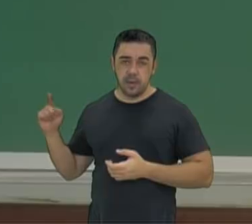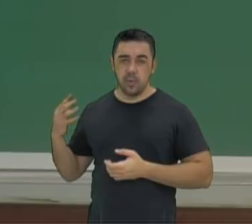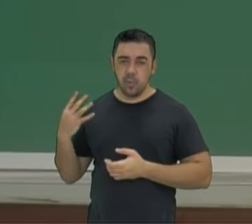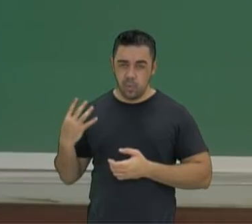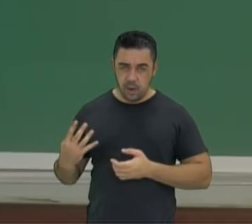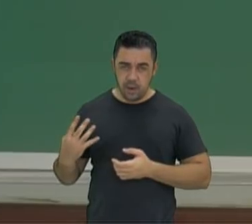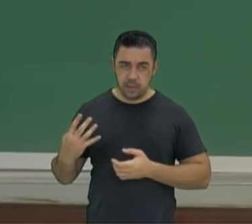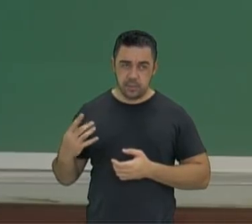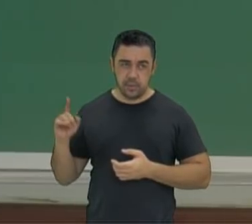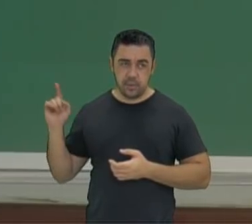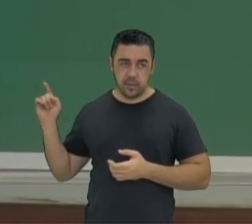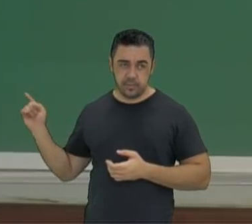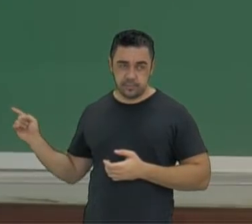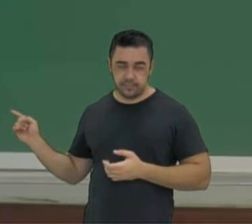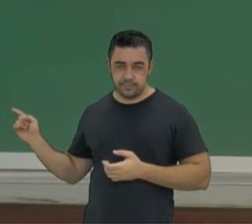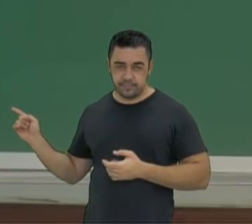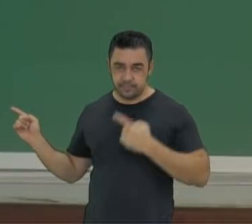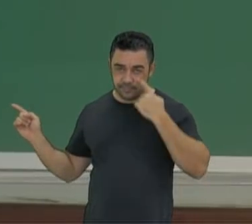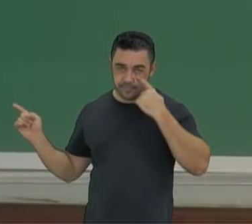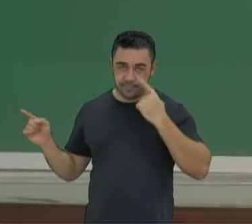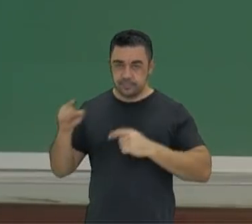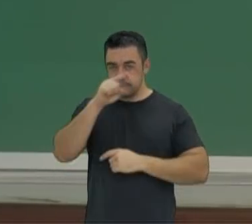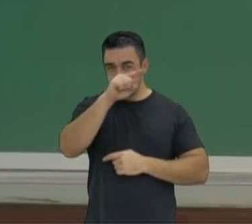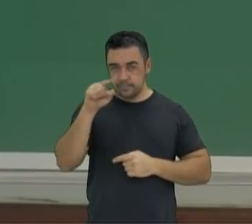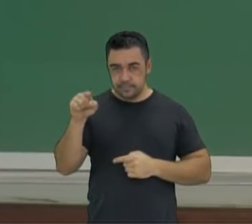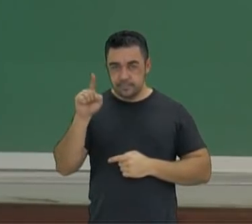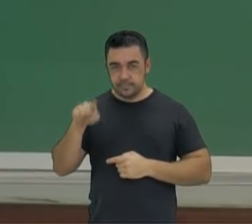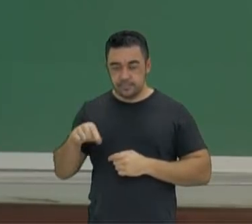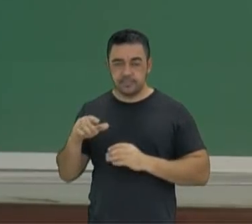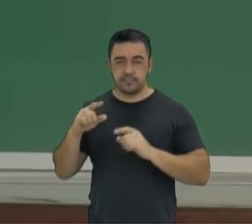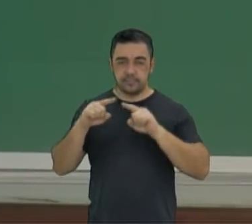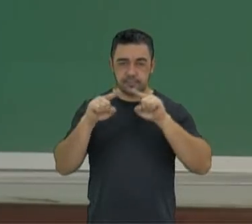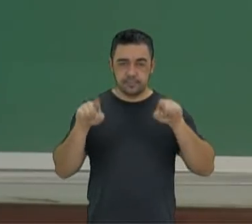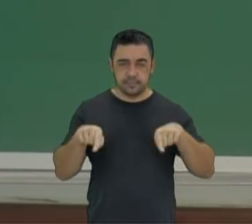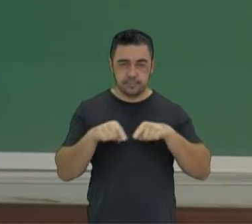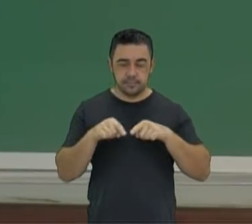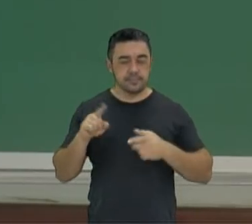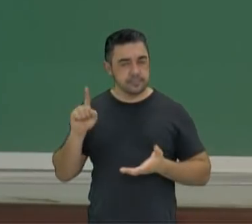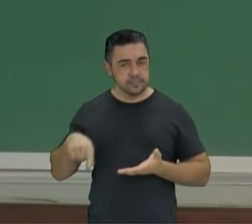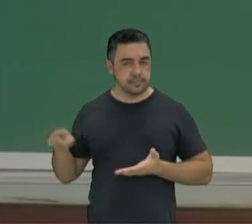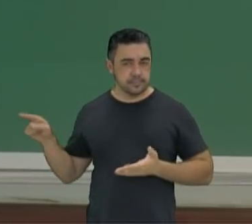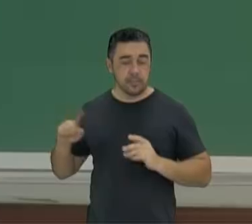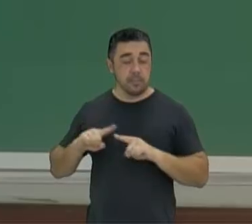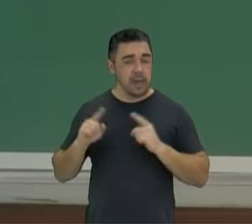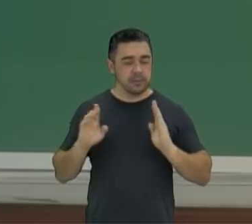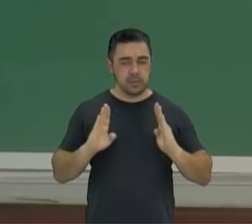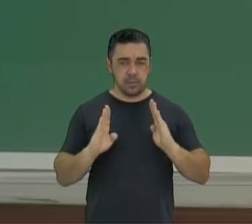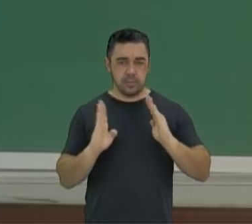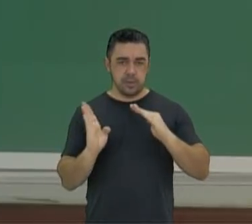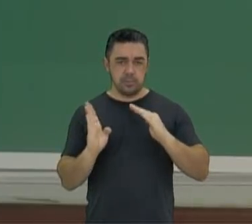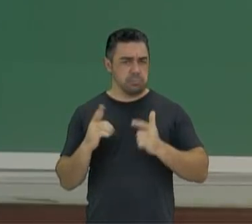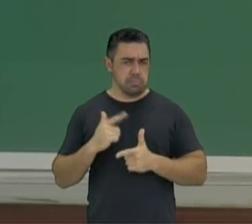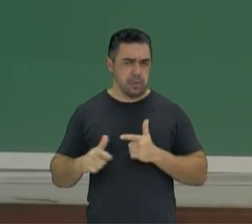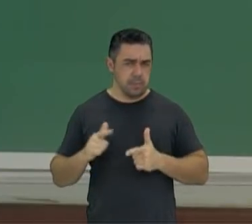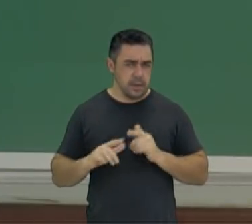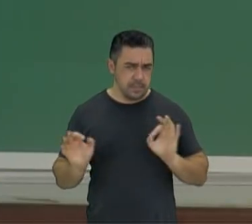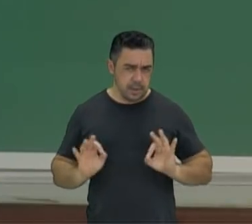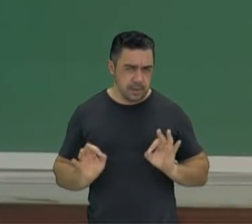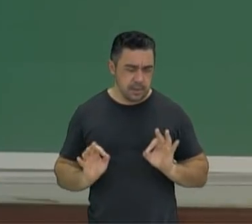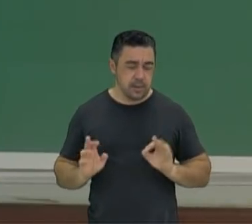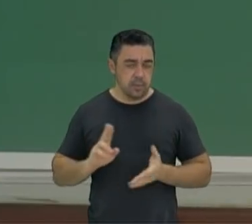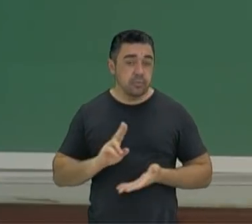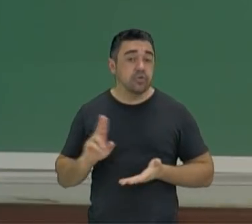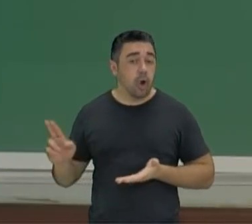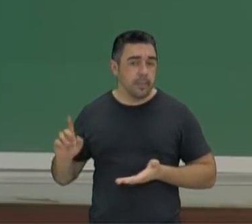um quadrado. Olha lá, minha base é um quadrado, porém ele é um prisma oblíquo. Não tem problema, a gente está